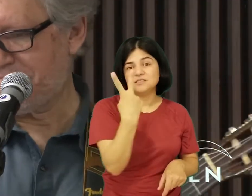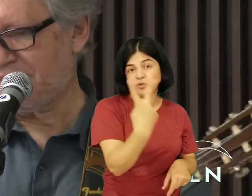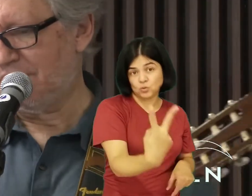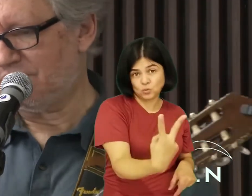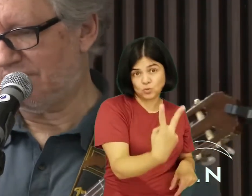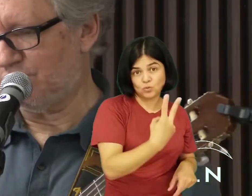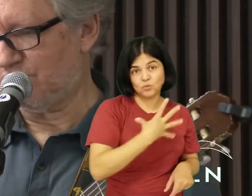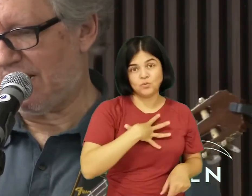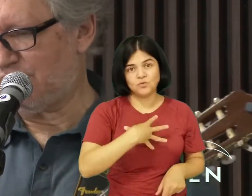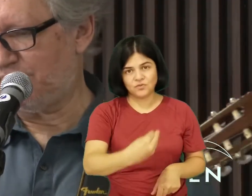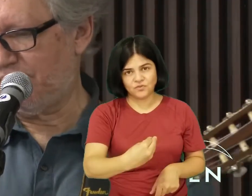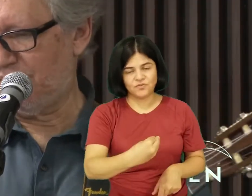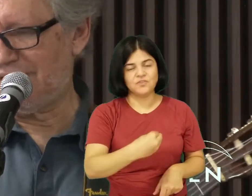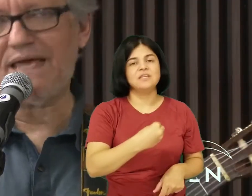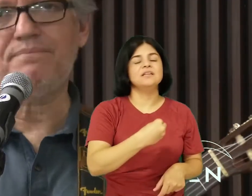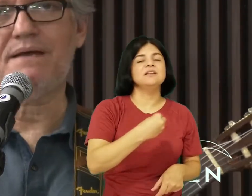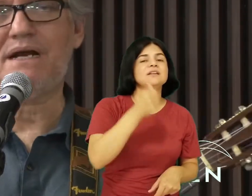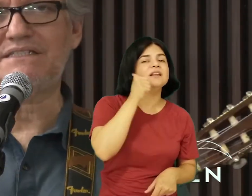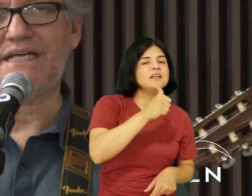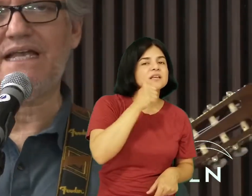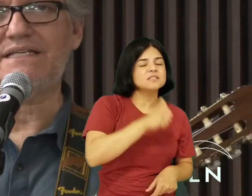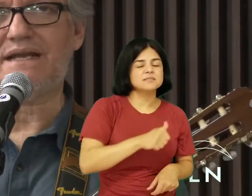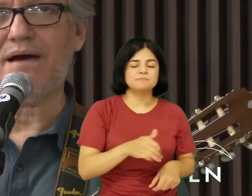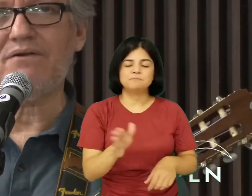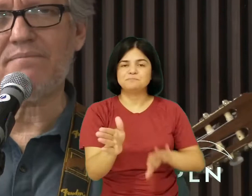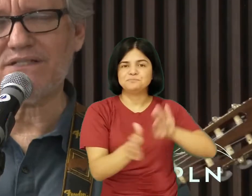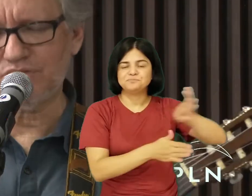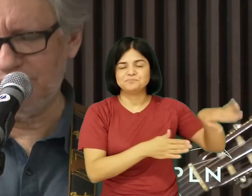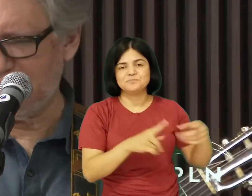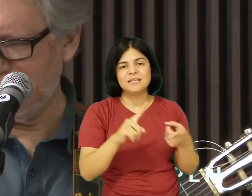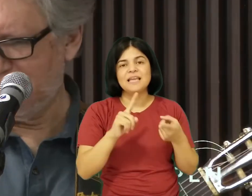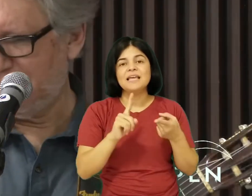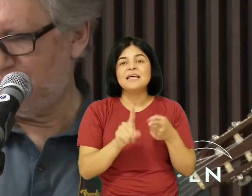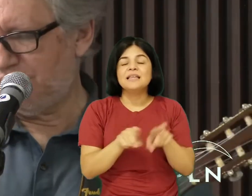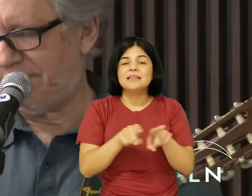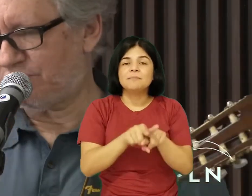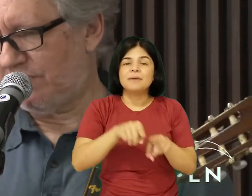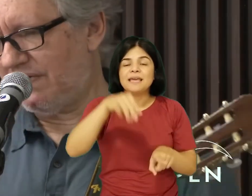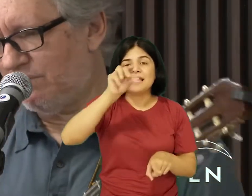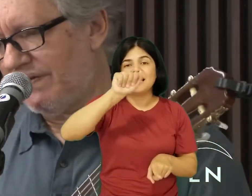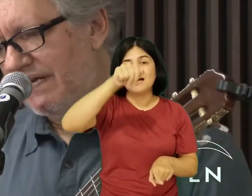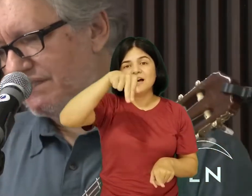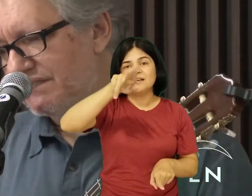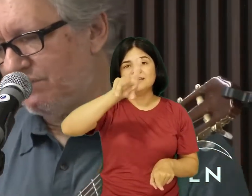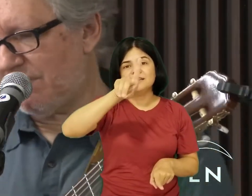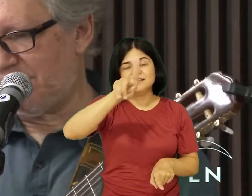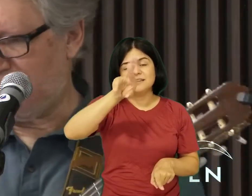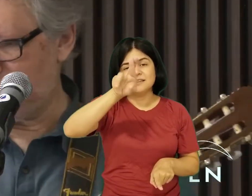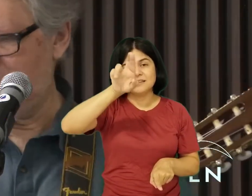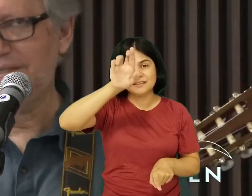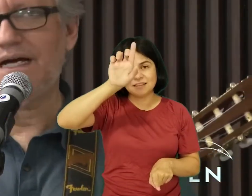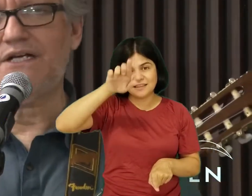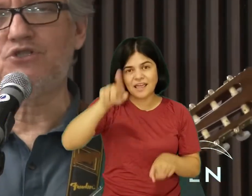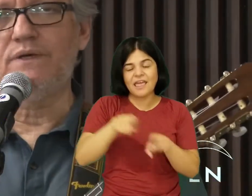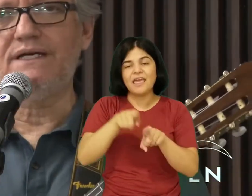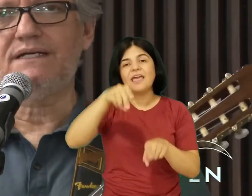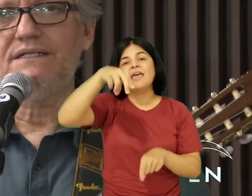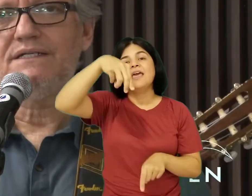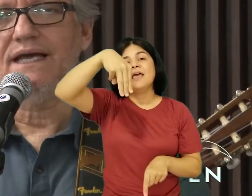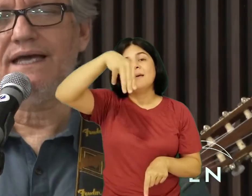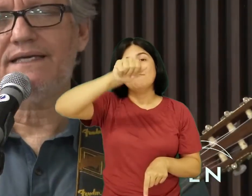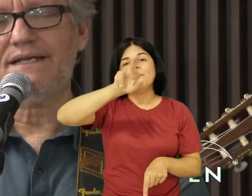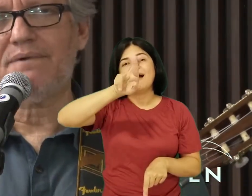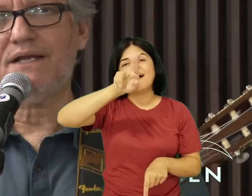Sabrina. Nós temos orado pelo André e pela Marcele, que trabalham na Amazônia, e hoje pastoreiam uma igreja em São Gabriel da